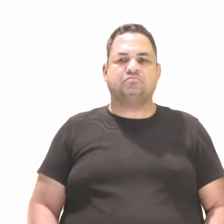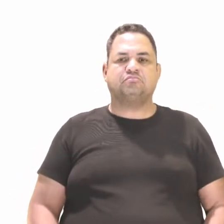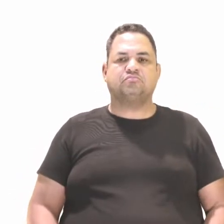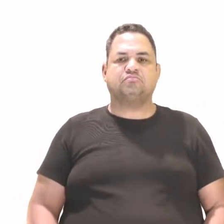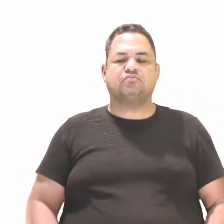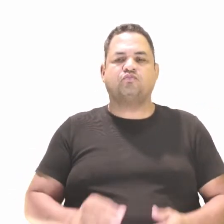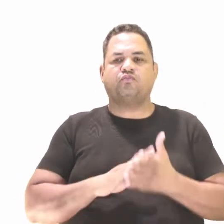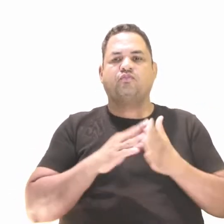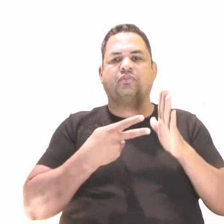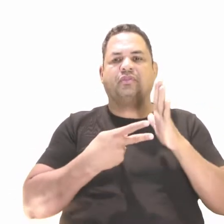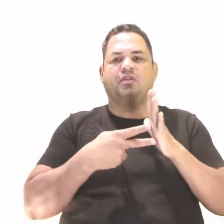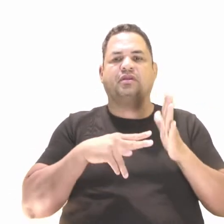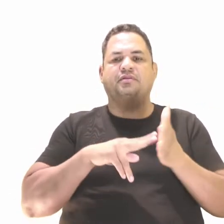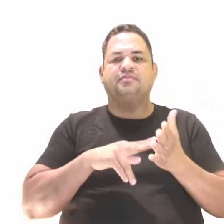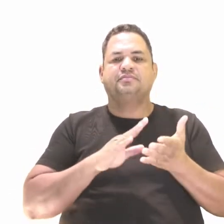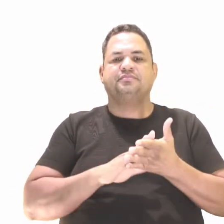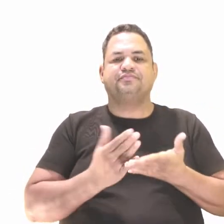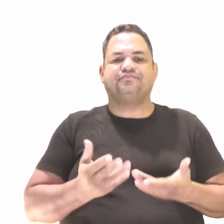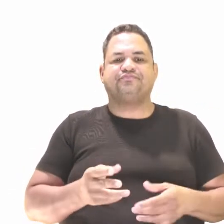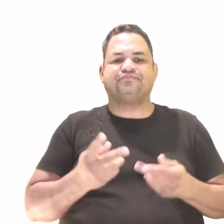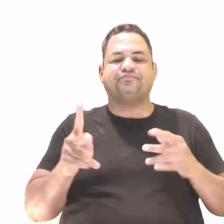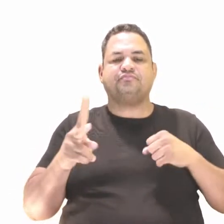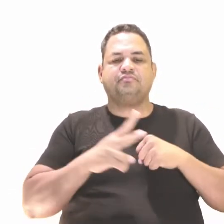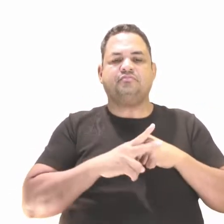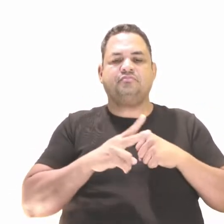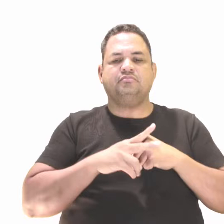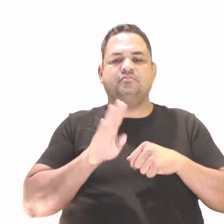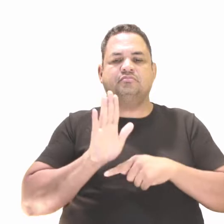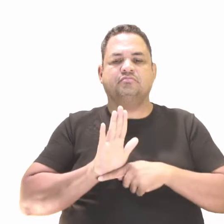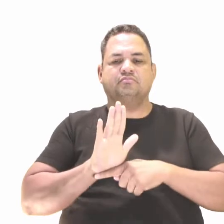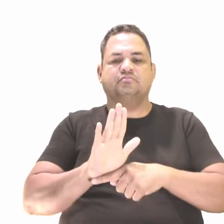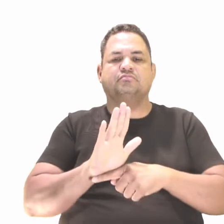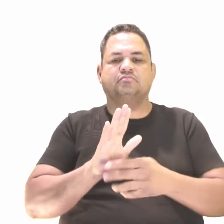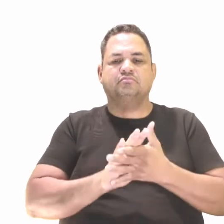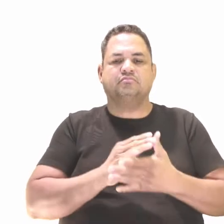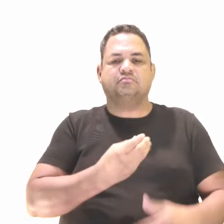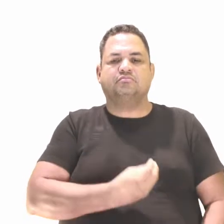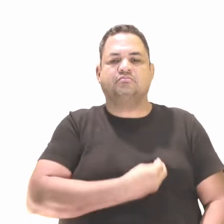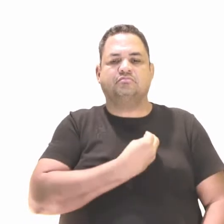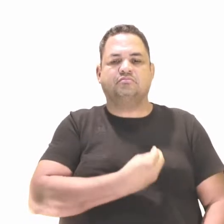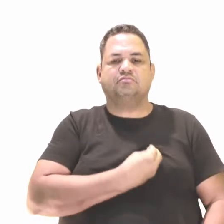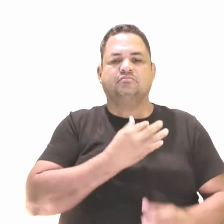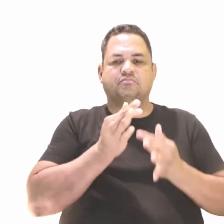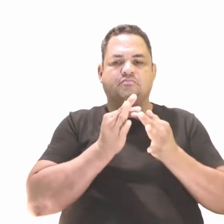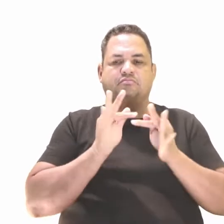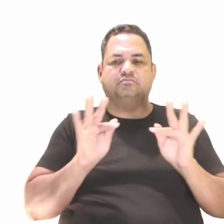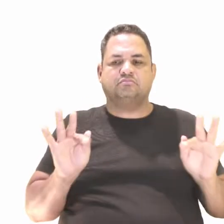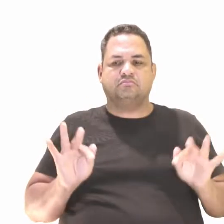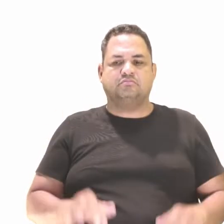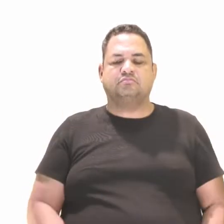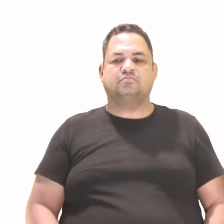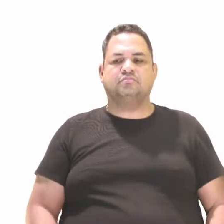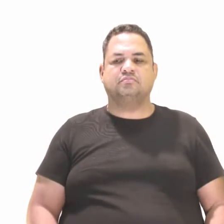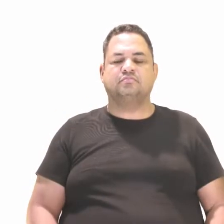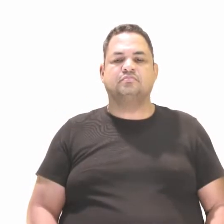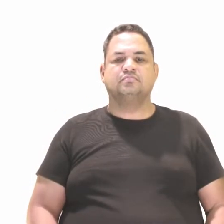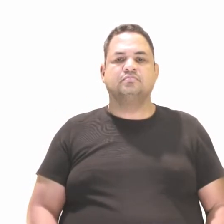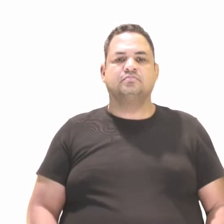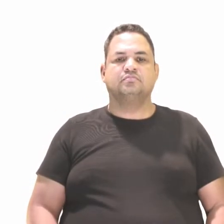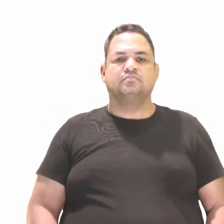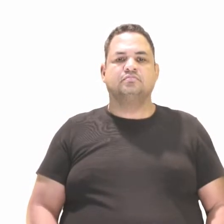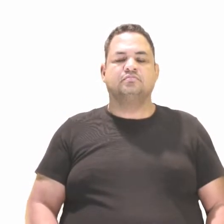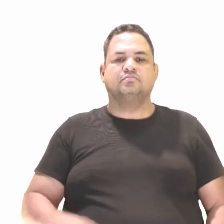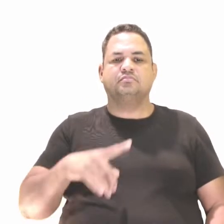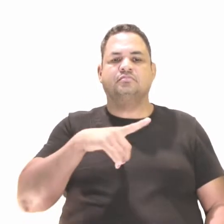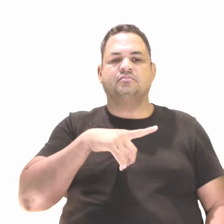do, que significa o quê? Aquele verbo auxiliar do meu presente simples, muito bem? Daí eu